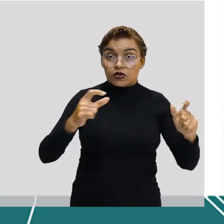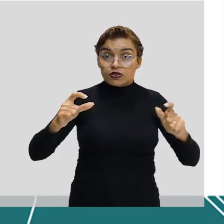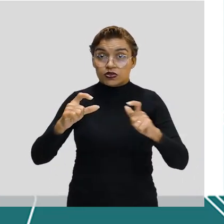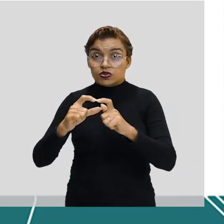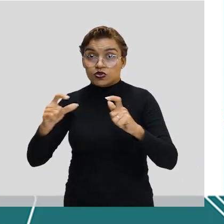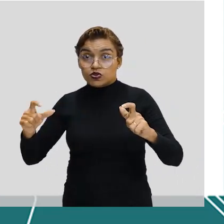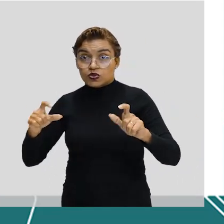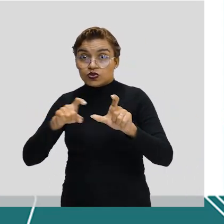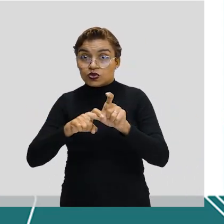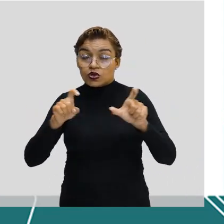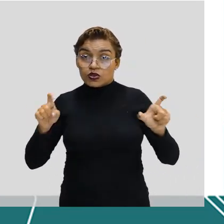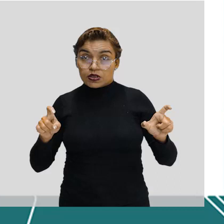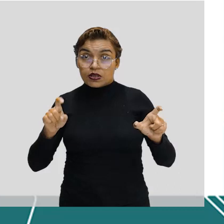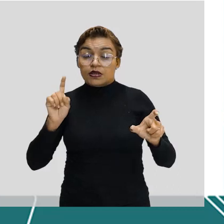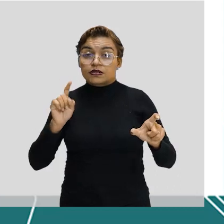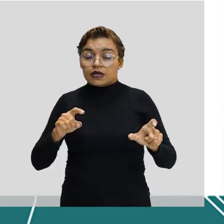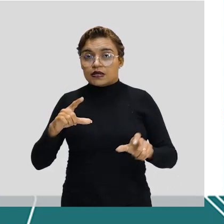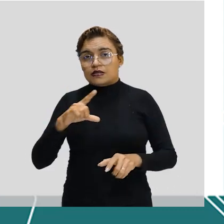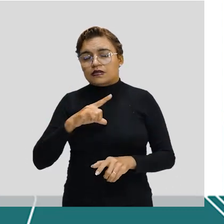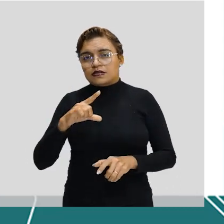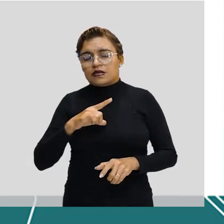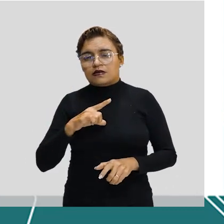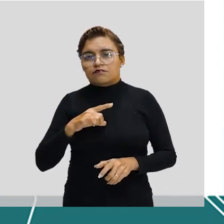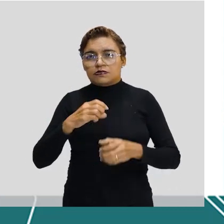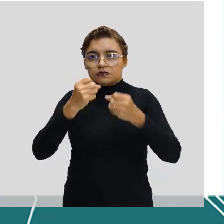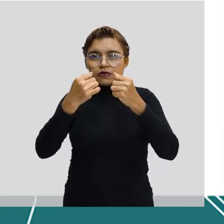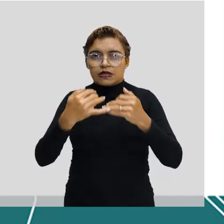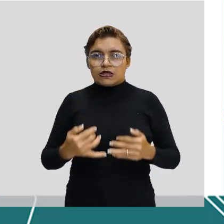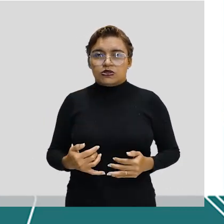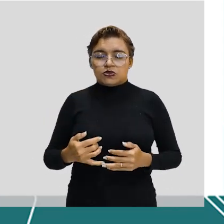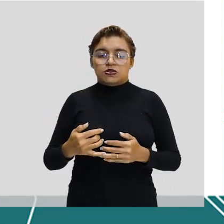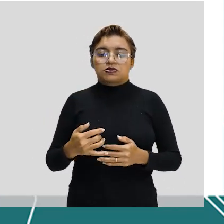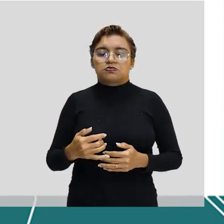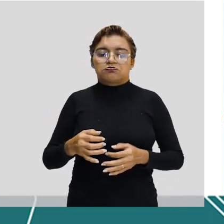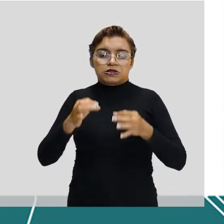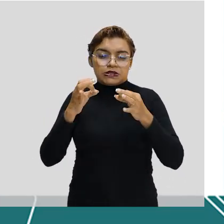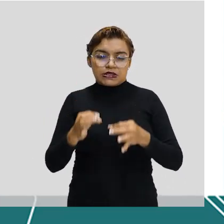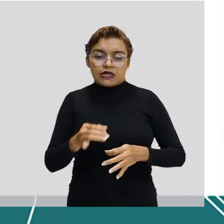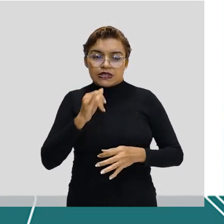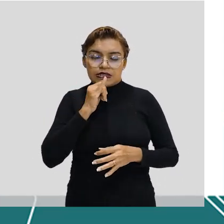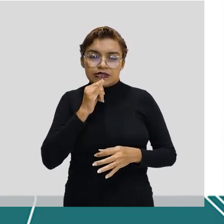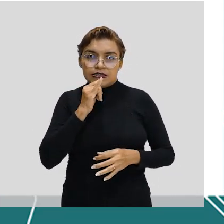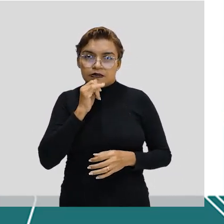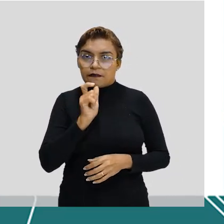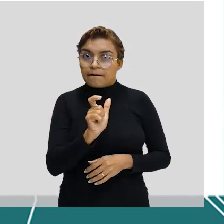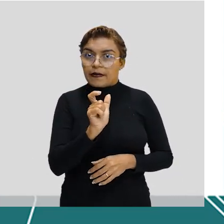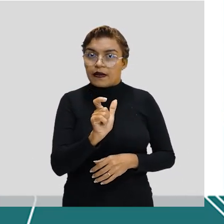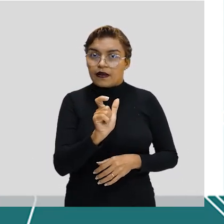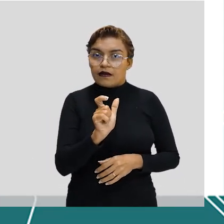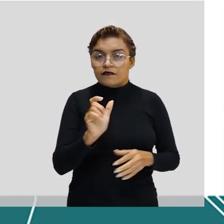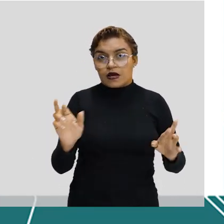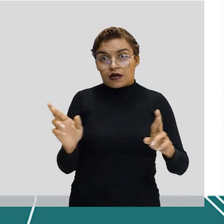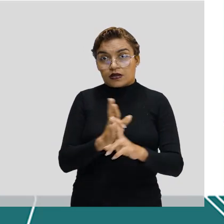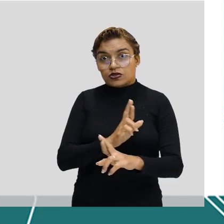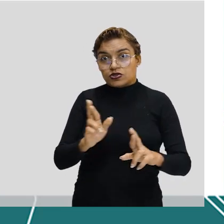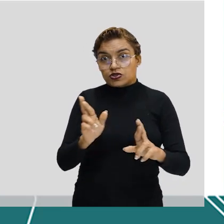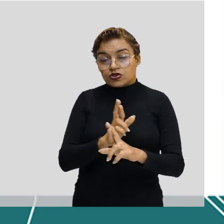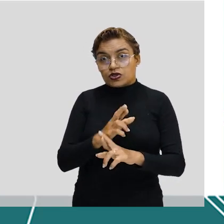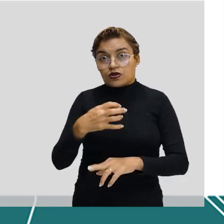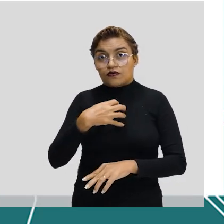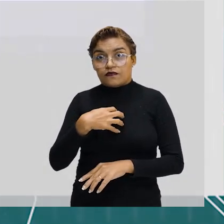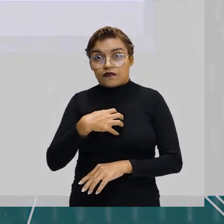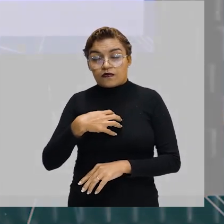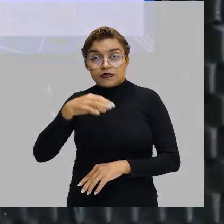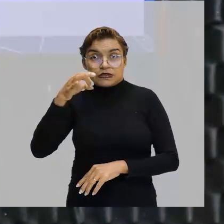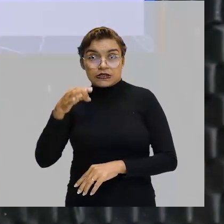para estabelecer relações lógicas, tá bom? Eu posso relacionar as palavras de forma lógica, eu posso relacionar